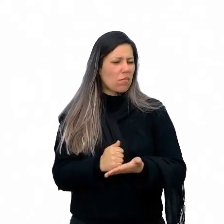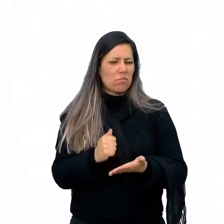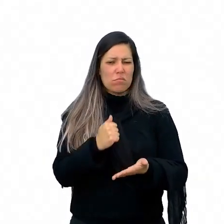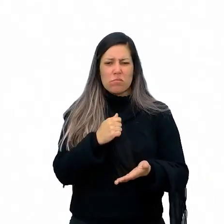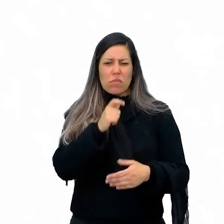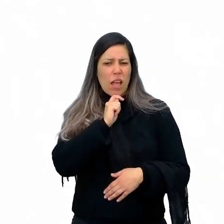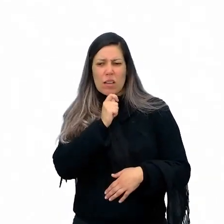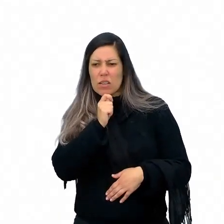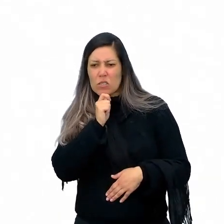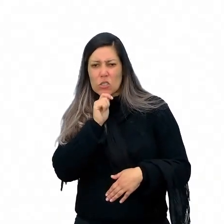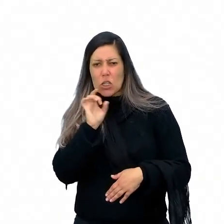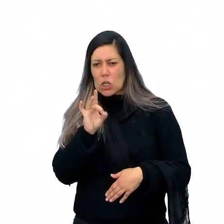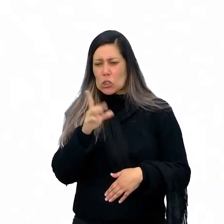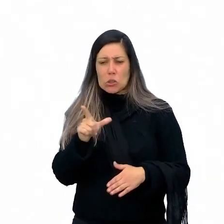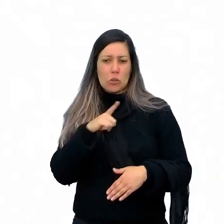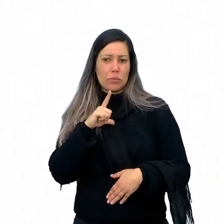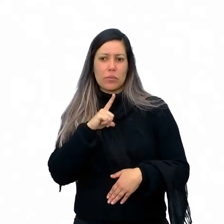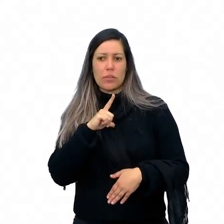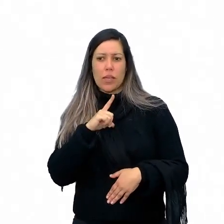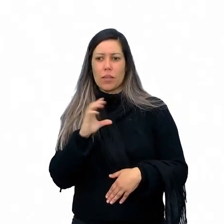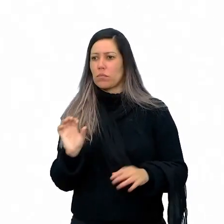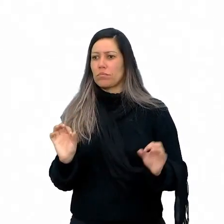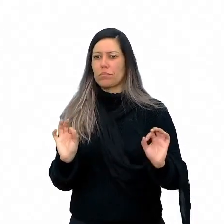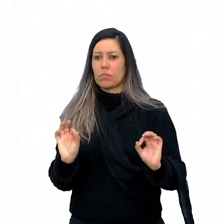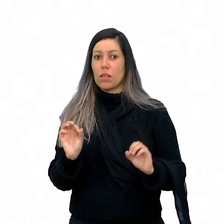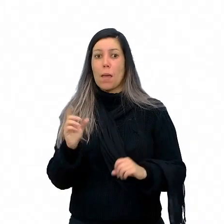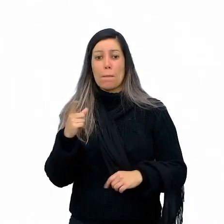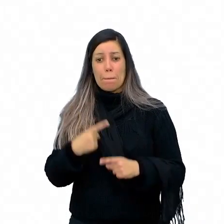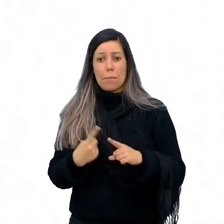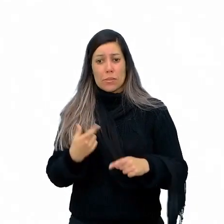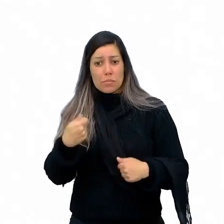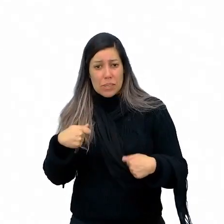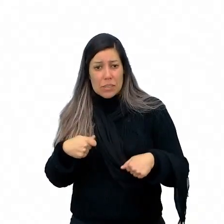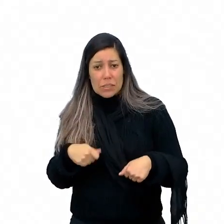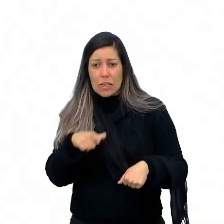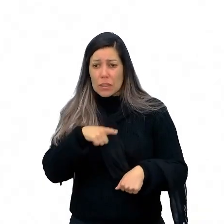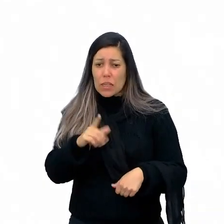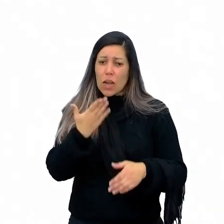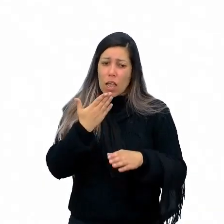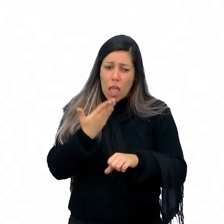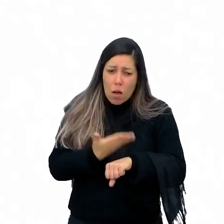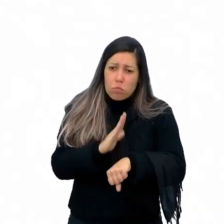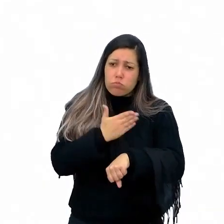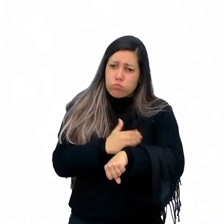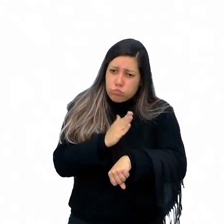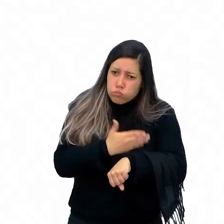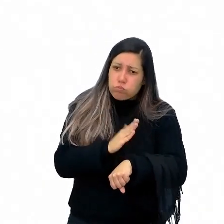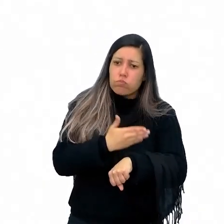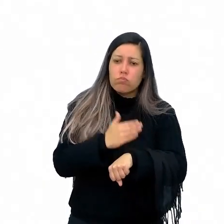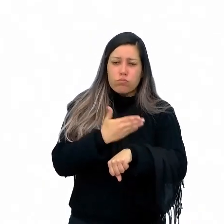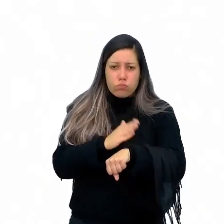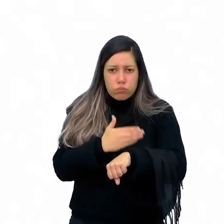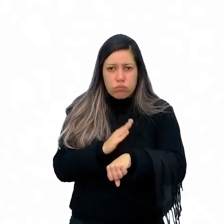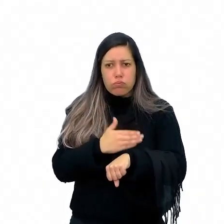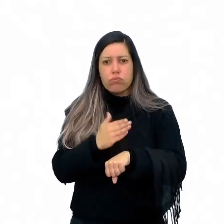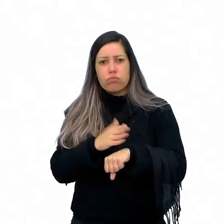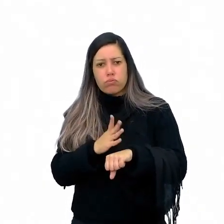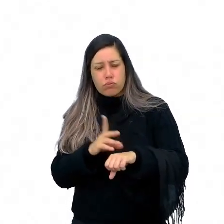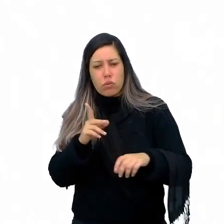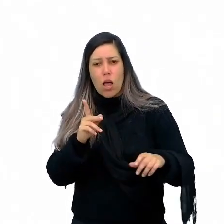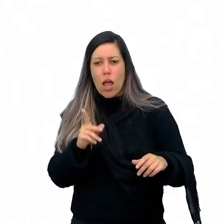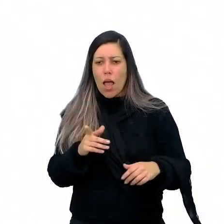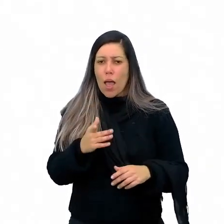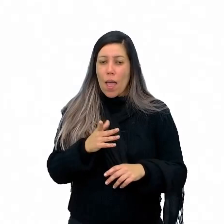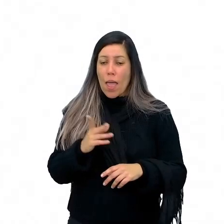existe, né? Pelo menos esse é o nosso esforço, com todas as nossas limitações, mas o nosso esforço